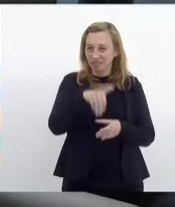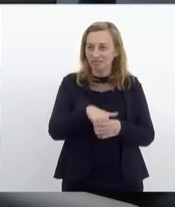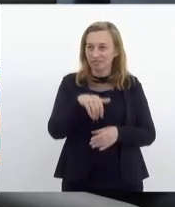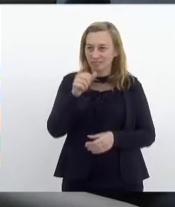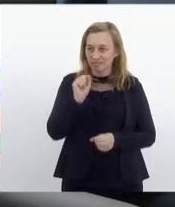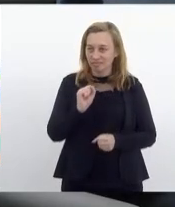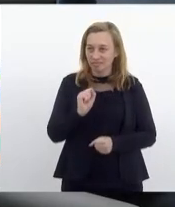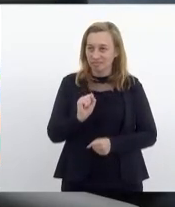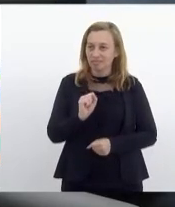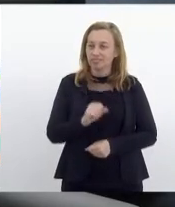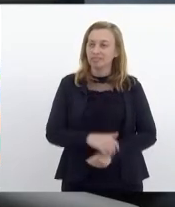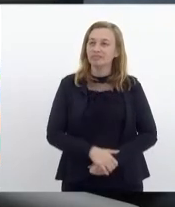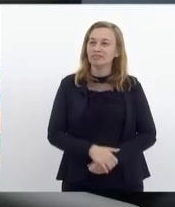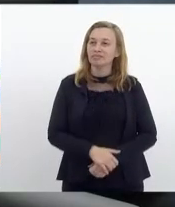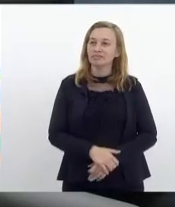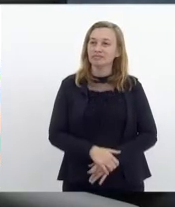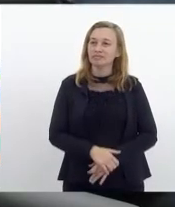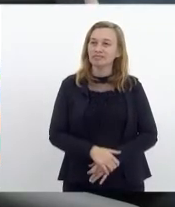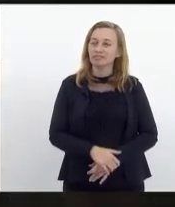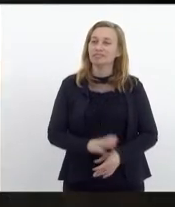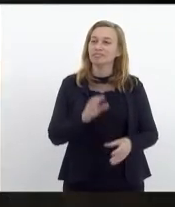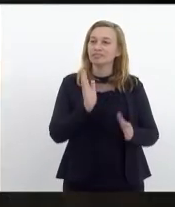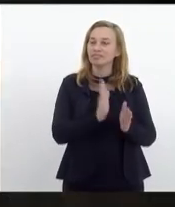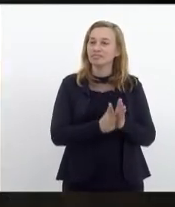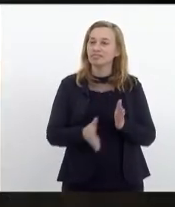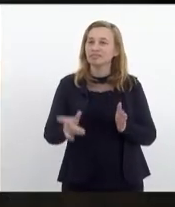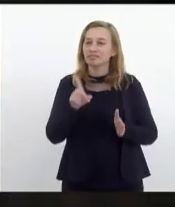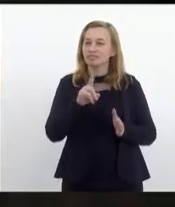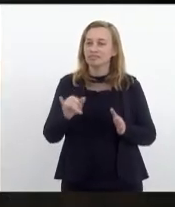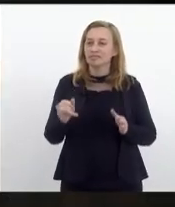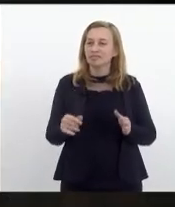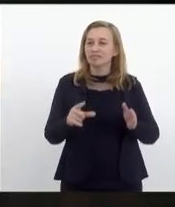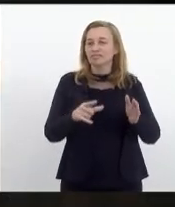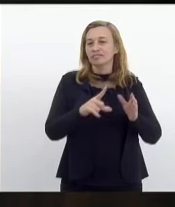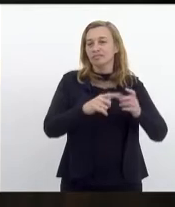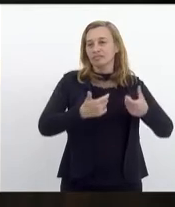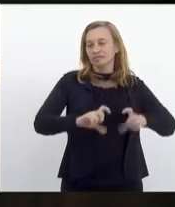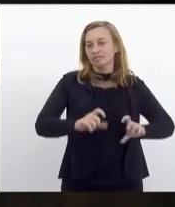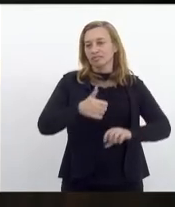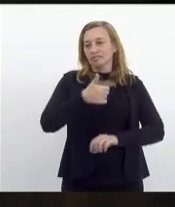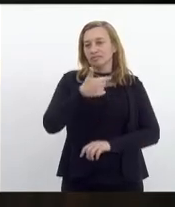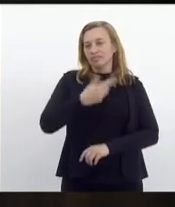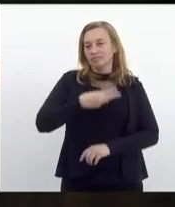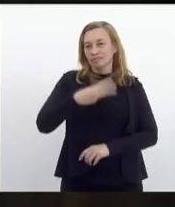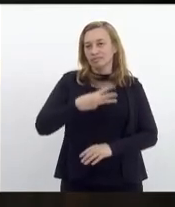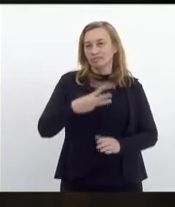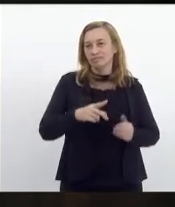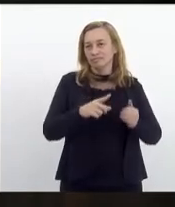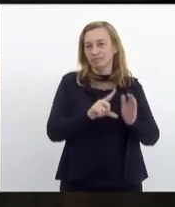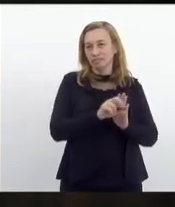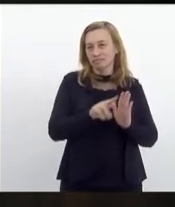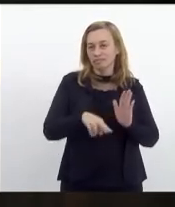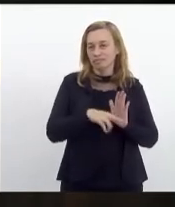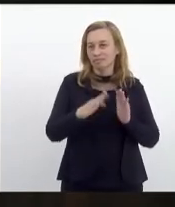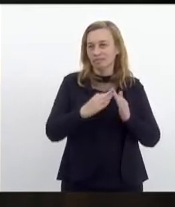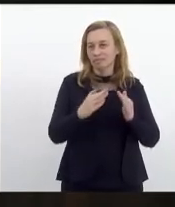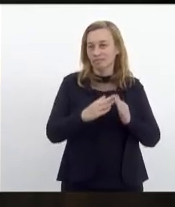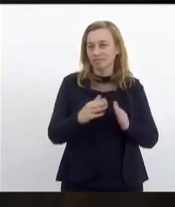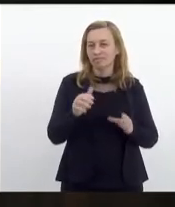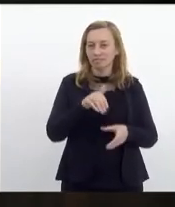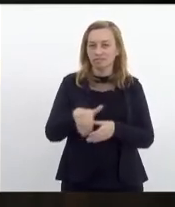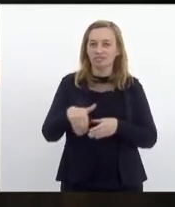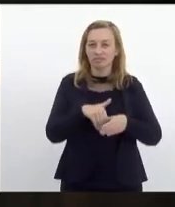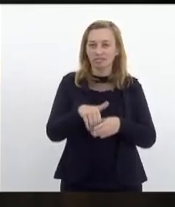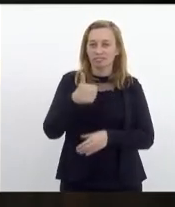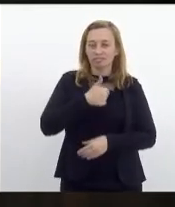favor. Pedagógico. Incluído na ordem do dia, de acordo com o parágrafo 3º do artigo 47 do Regimento Interno, em tramitação ordinária, em